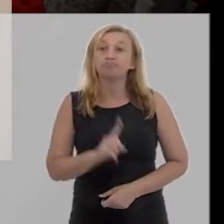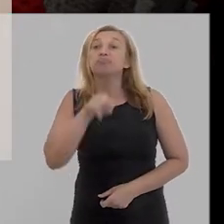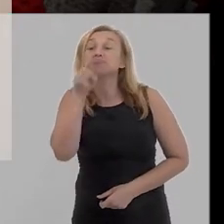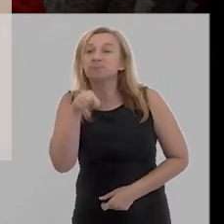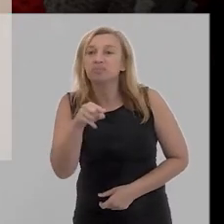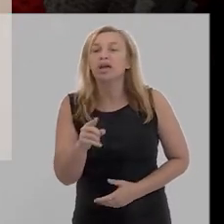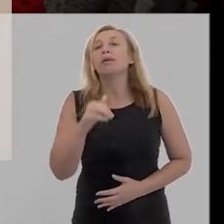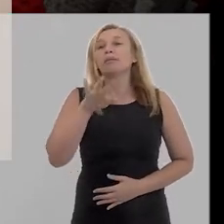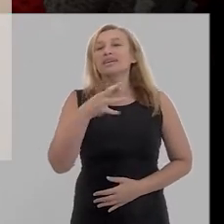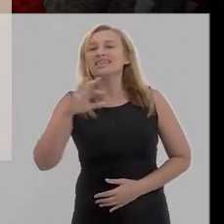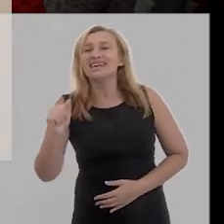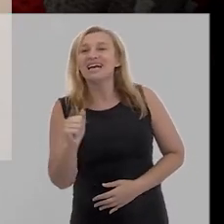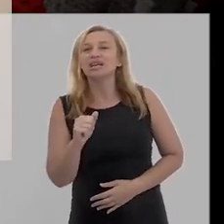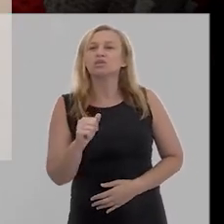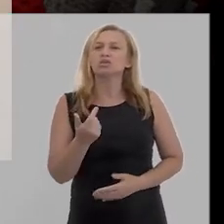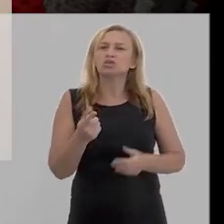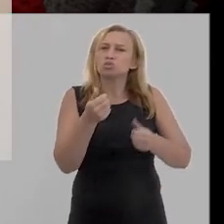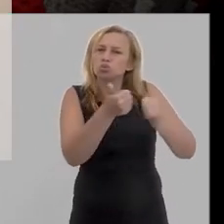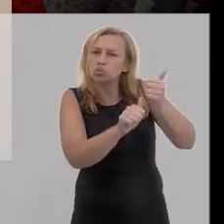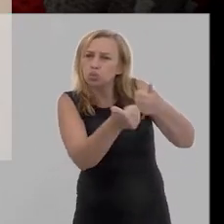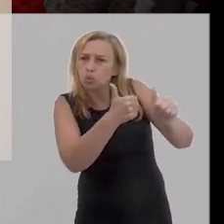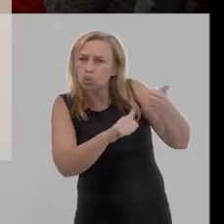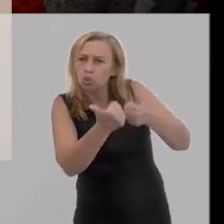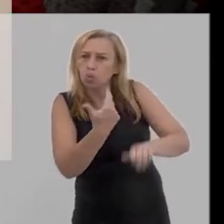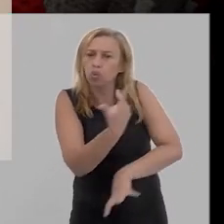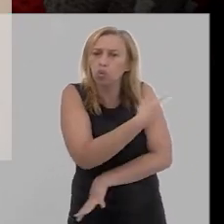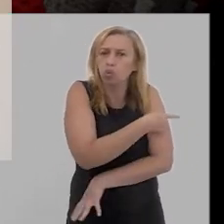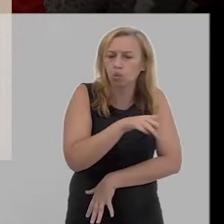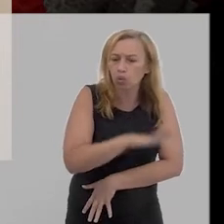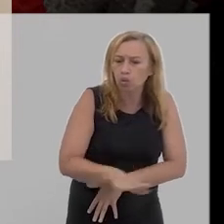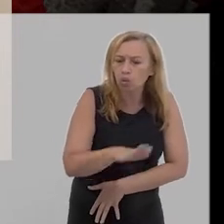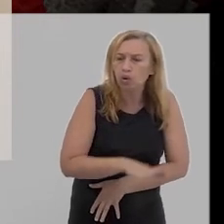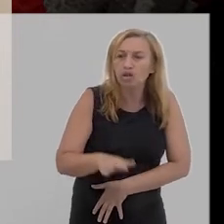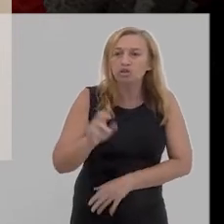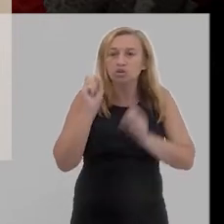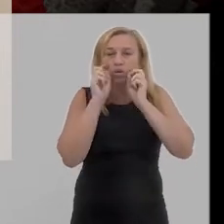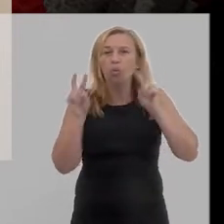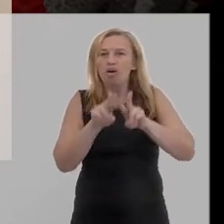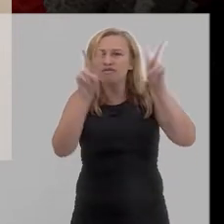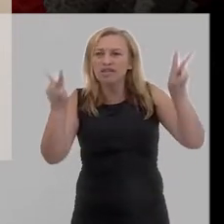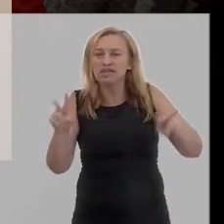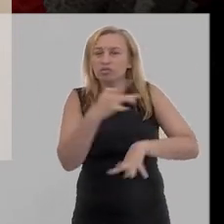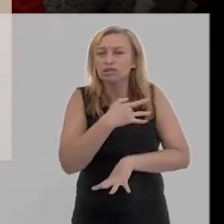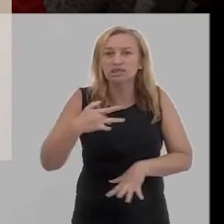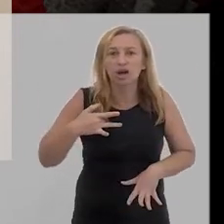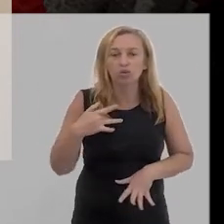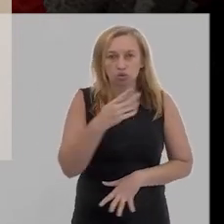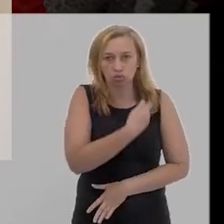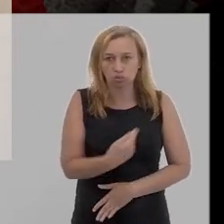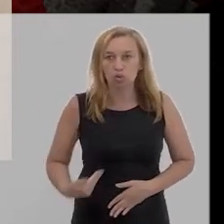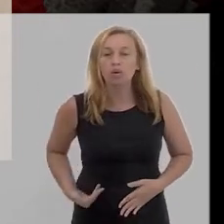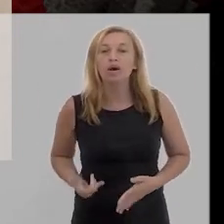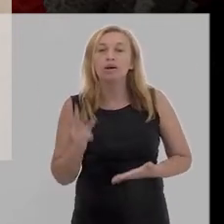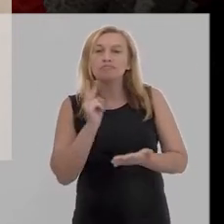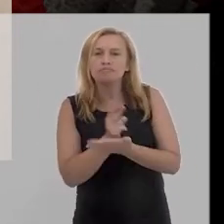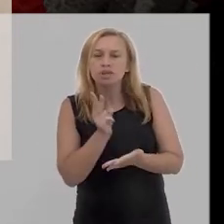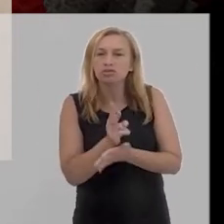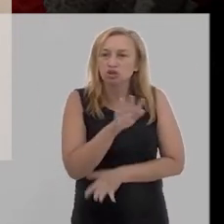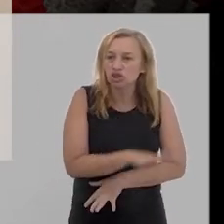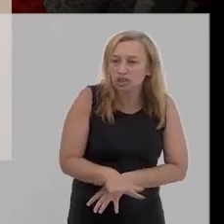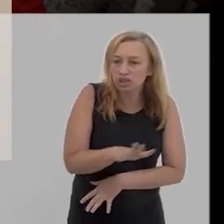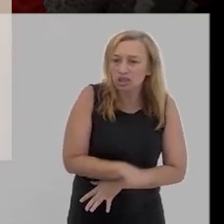Bom, Marcela, quando a gente analisa a vacinação da criança, a gente tem uma visão de saúde pública. Ainda que